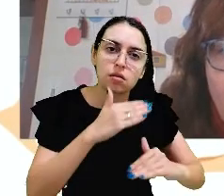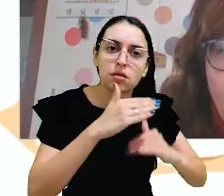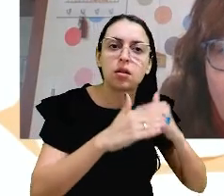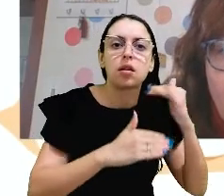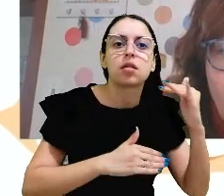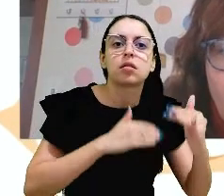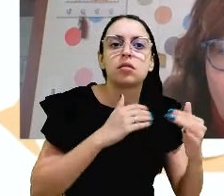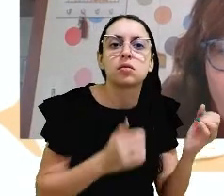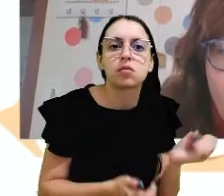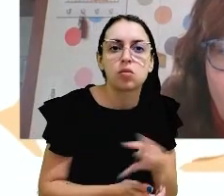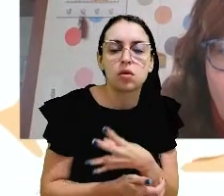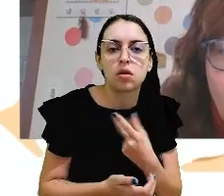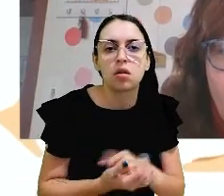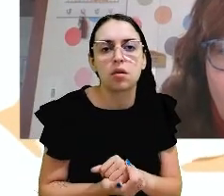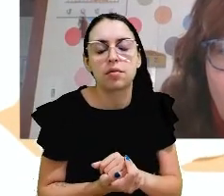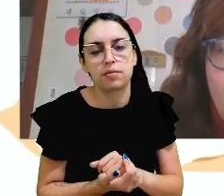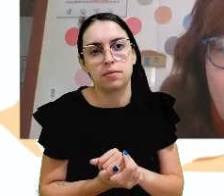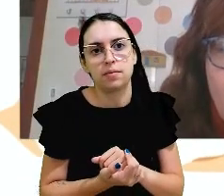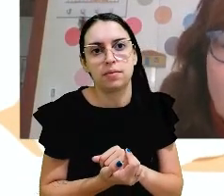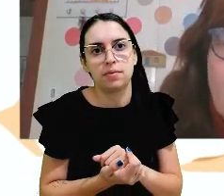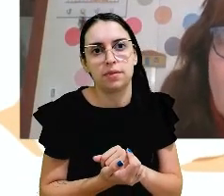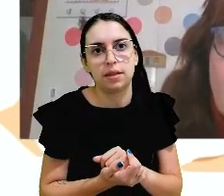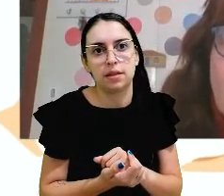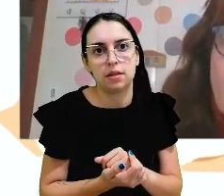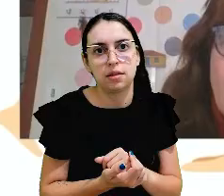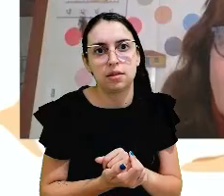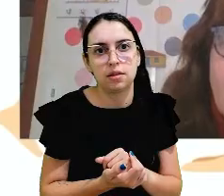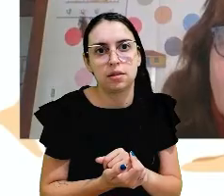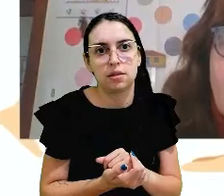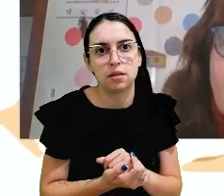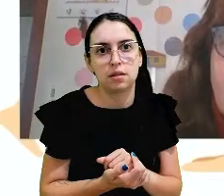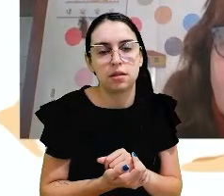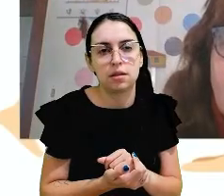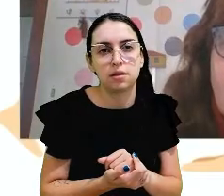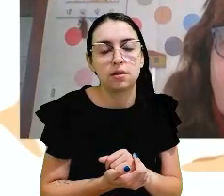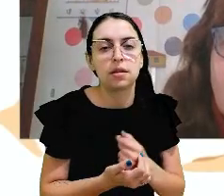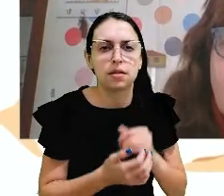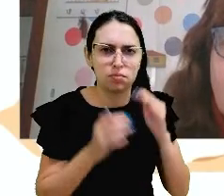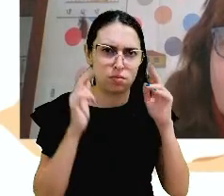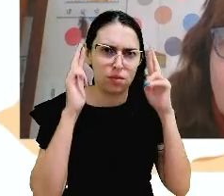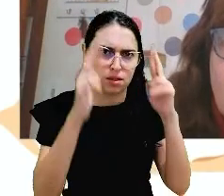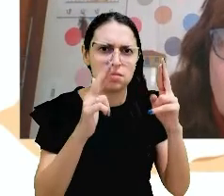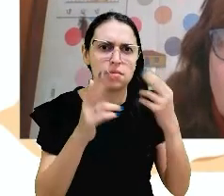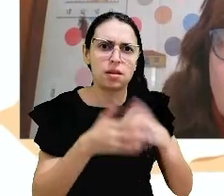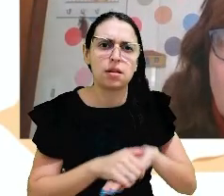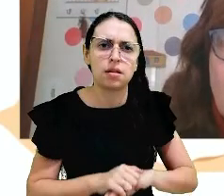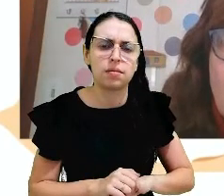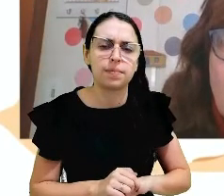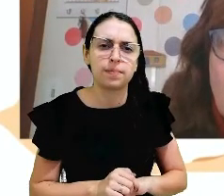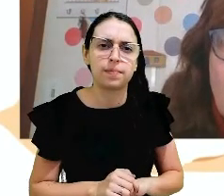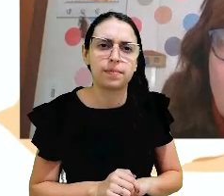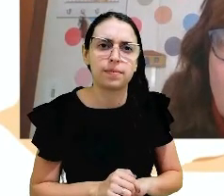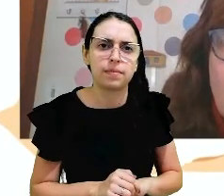diversa e que deveria de ser respeitada, essa episteme, né?